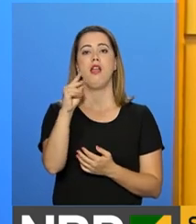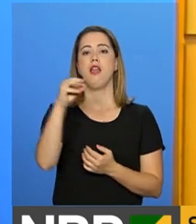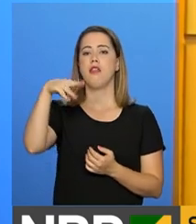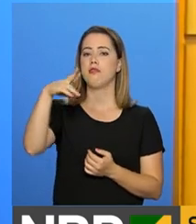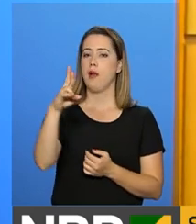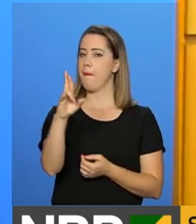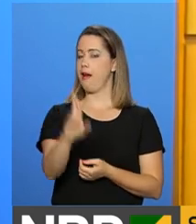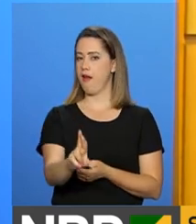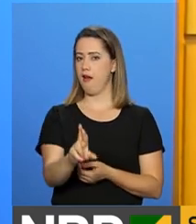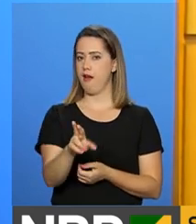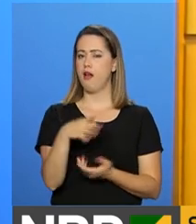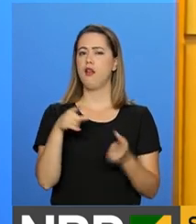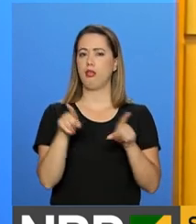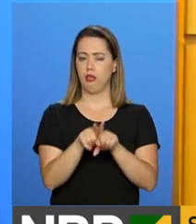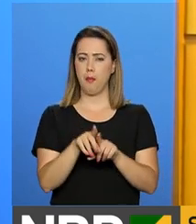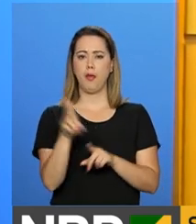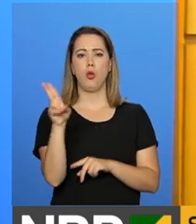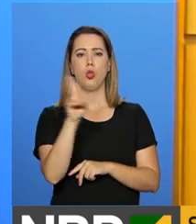Itamar Borges, Curiati,